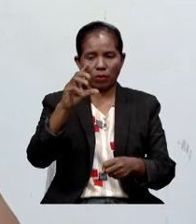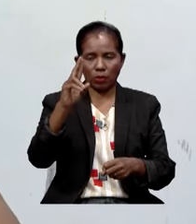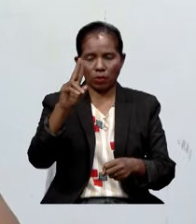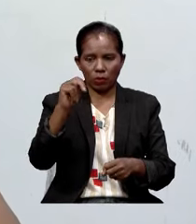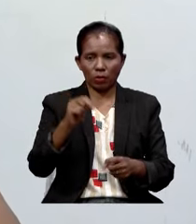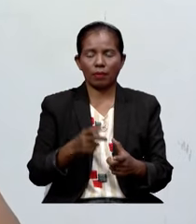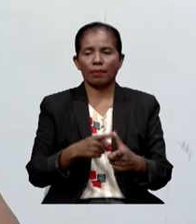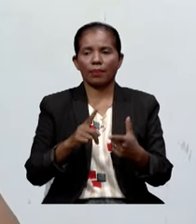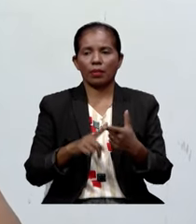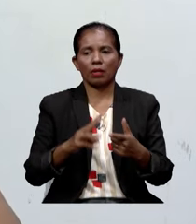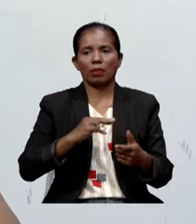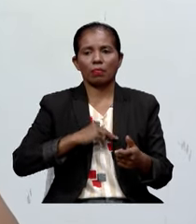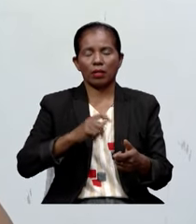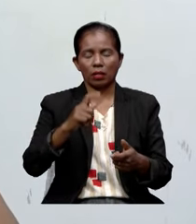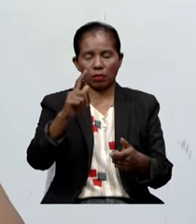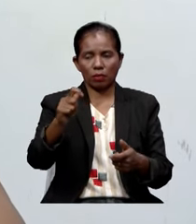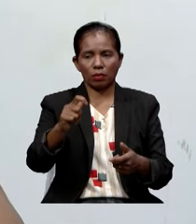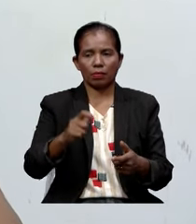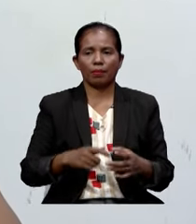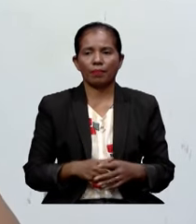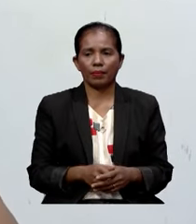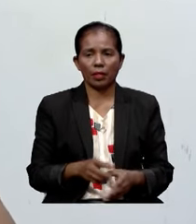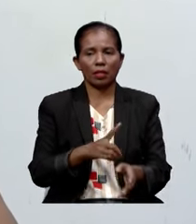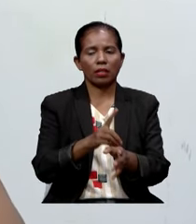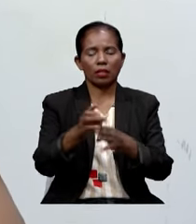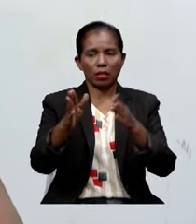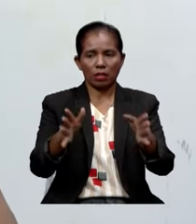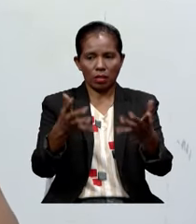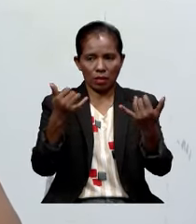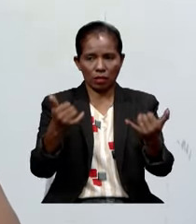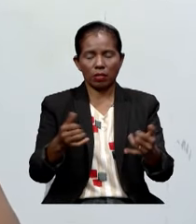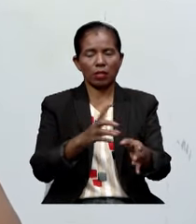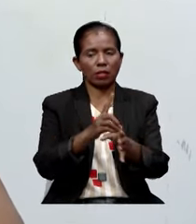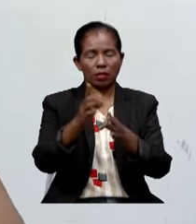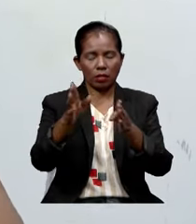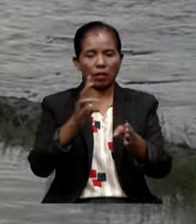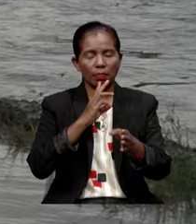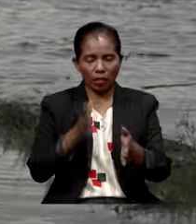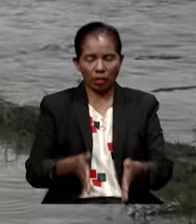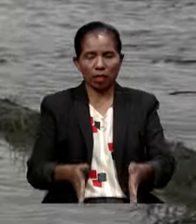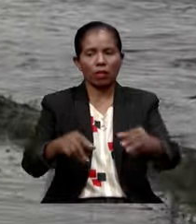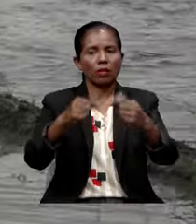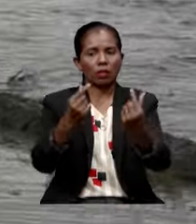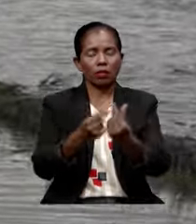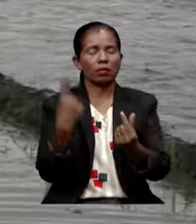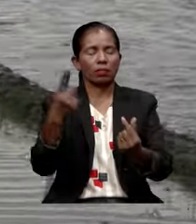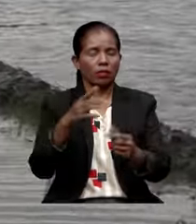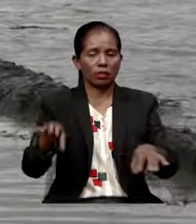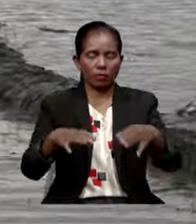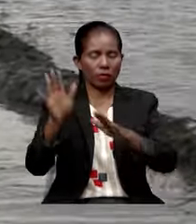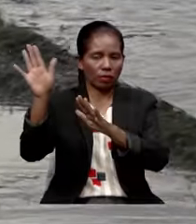ia mana tutu laklo. Dirigente ne atutan, ora shinedown direção irigação ne equipa mantém ia terreno